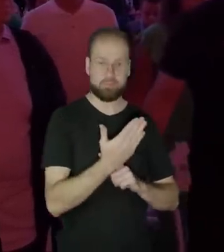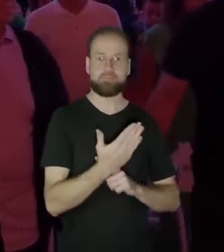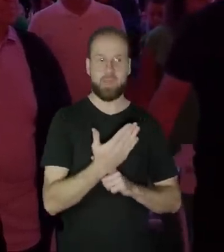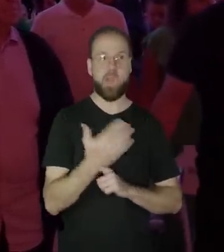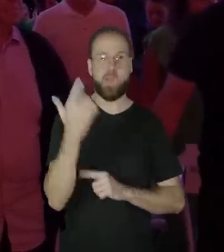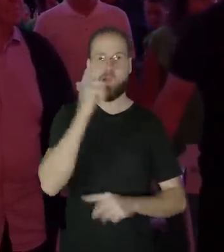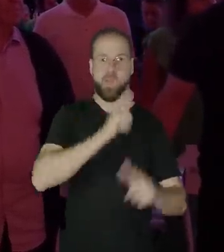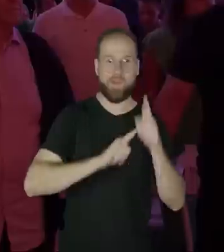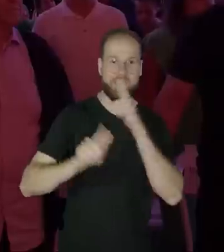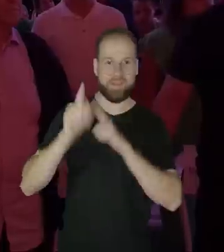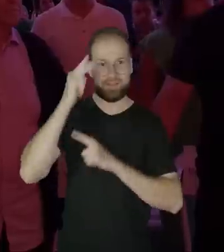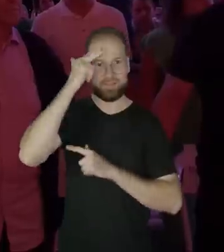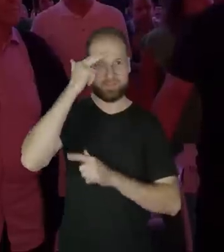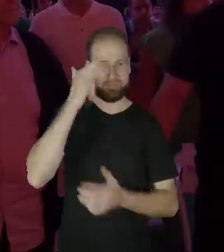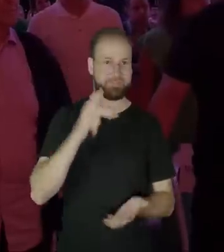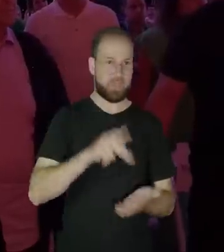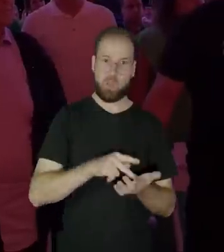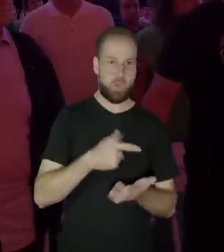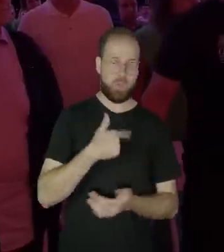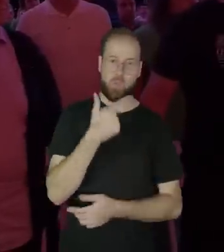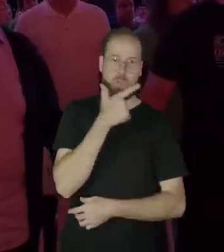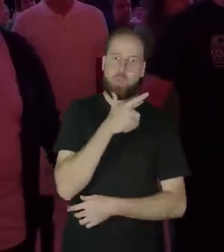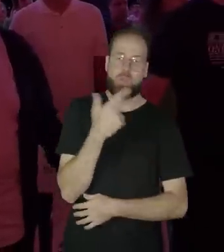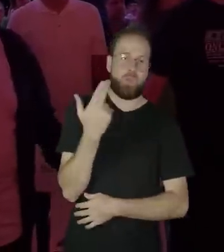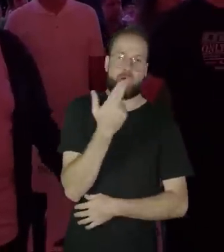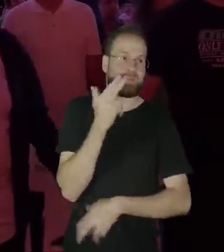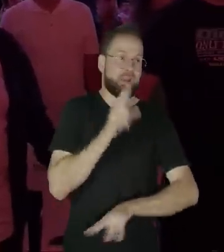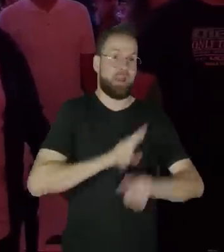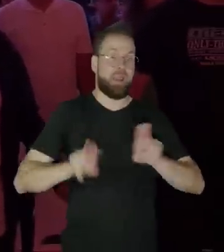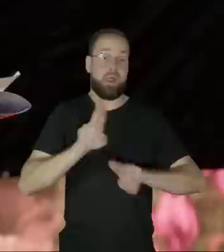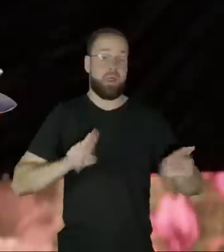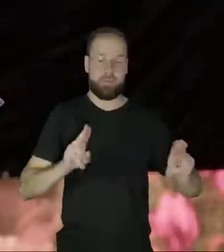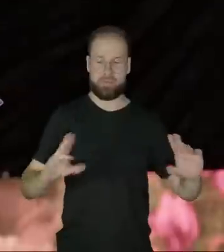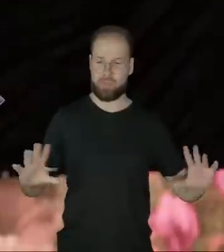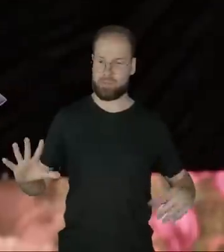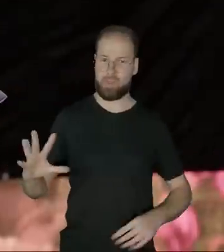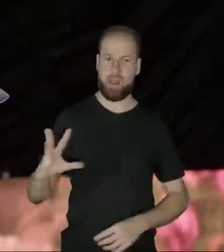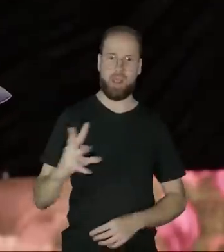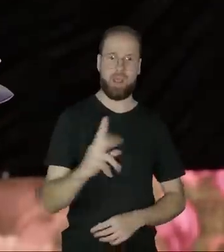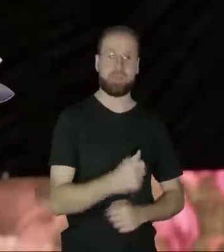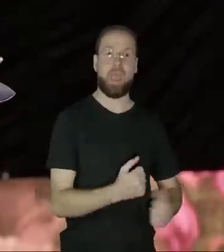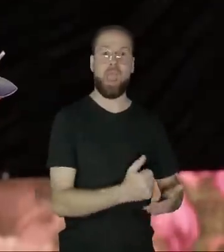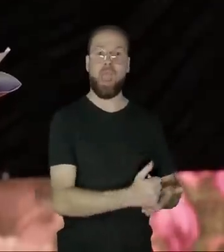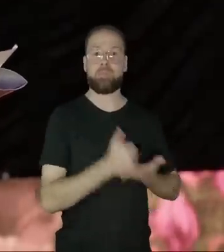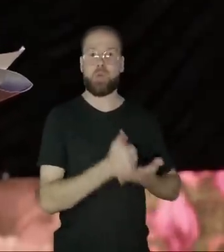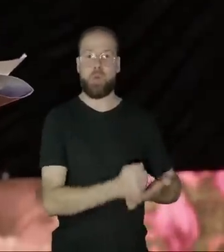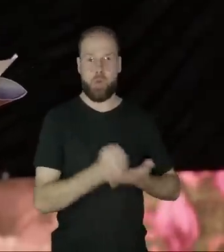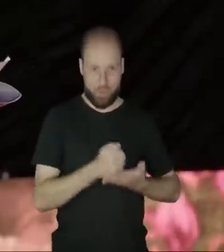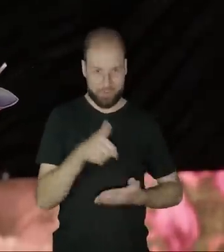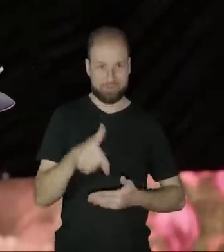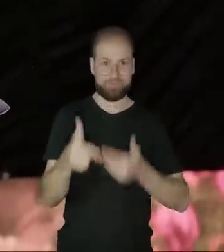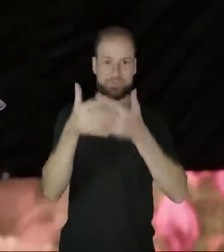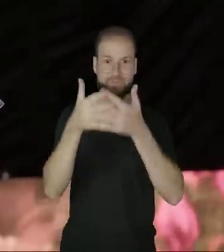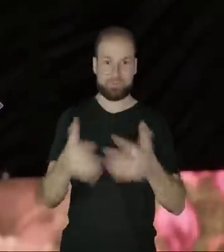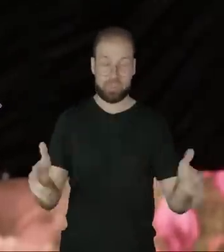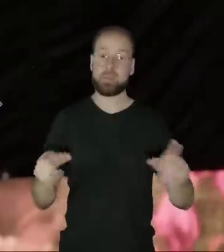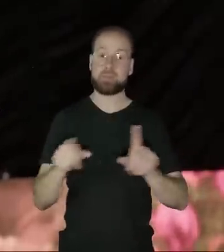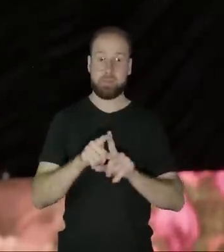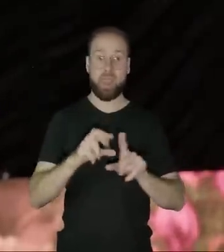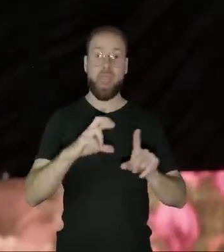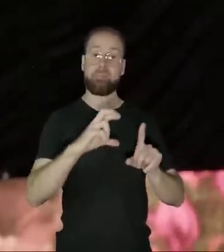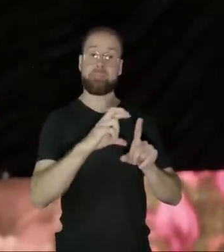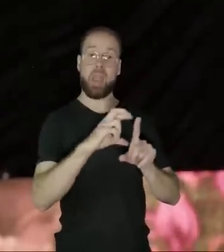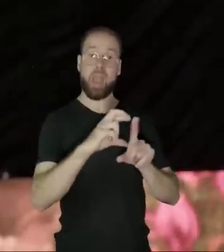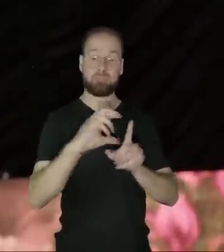uma realidade. Não consigo falar o nome de todo mundo. Todos os apoiadores desse evento, sobretudo os patrocinadores, pessoas